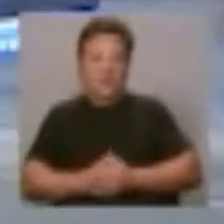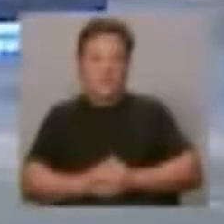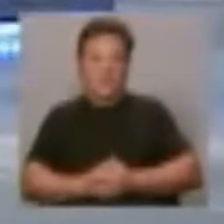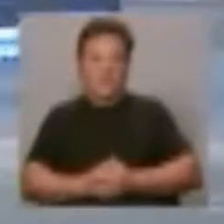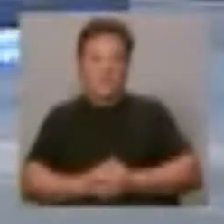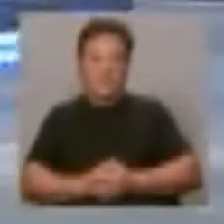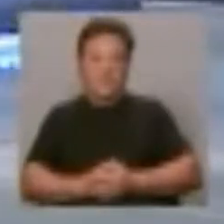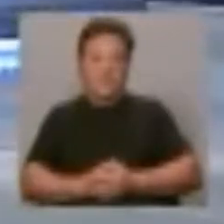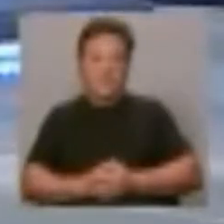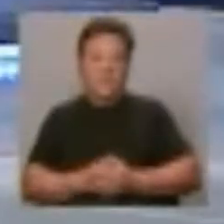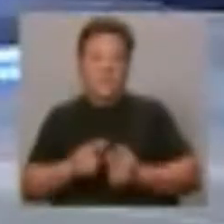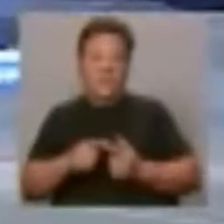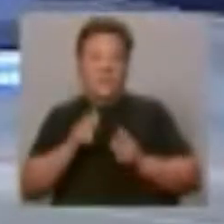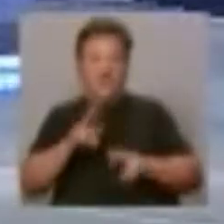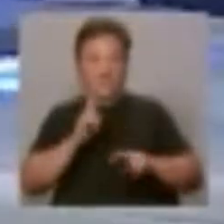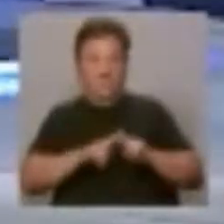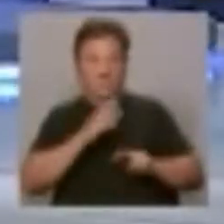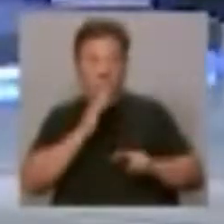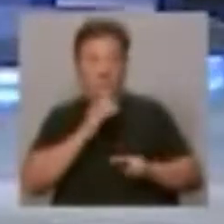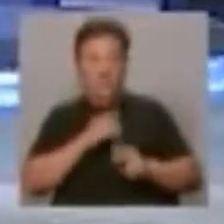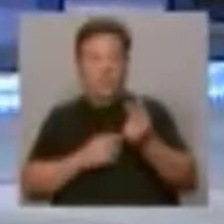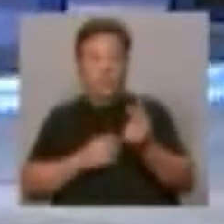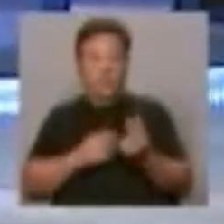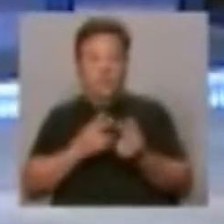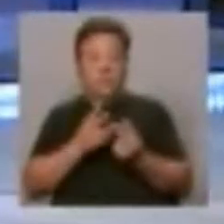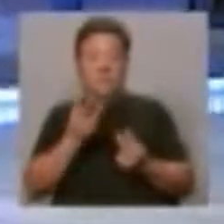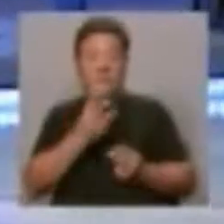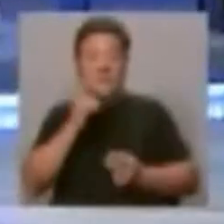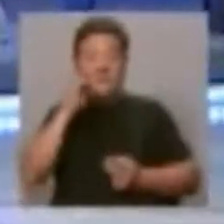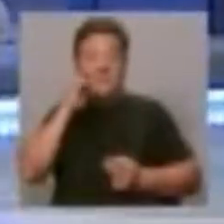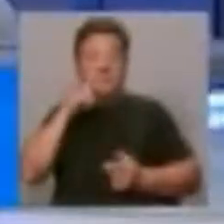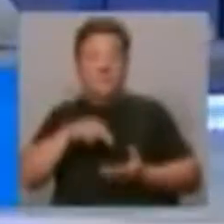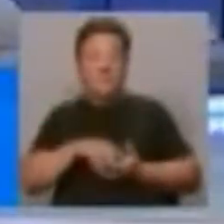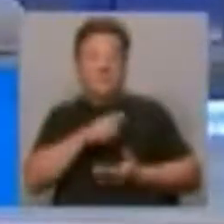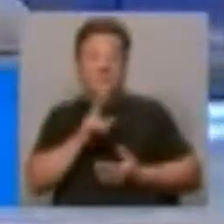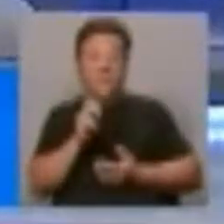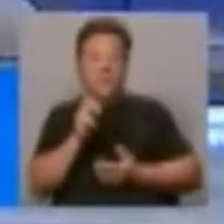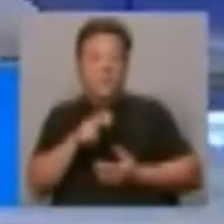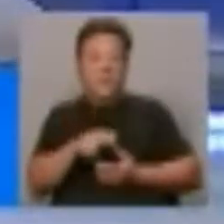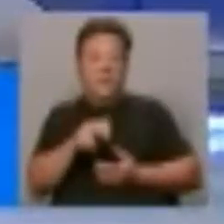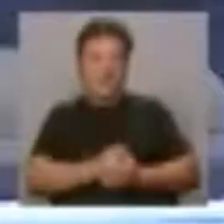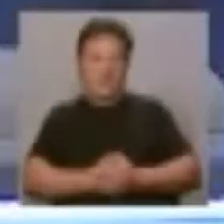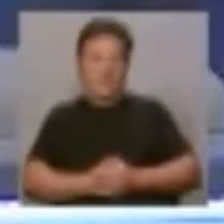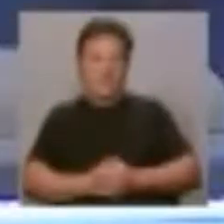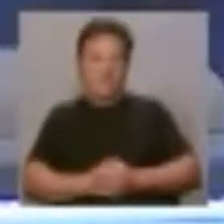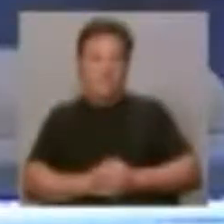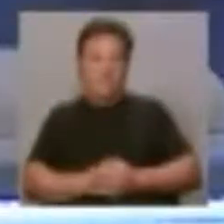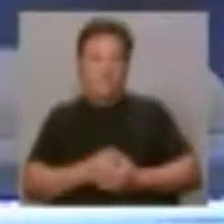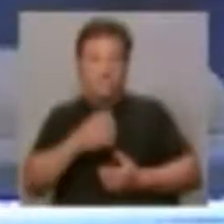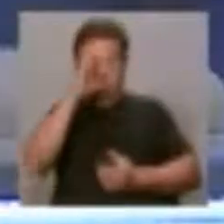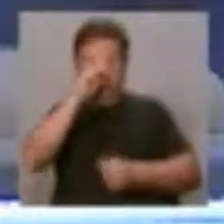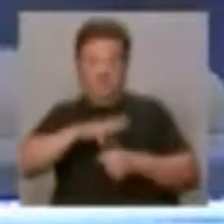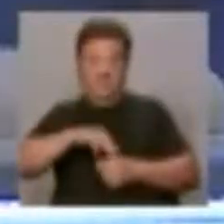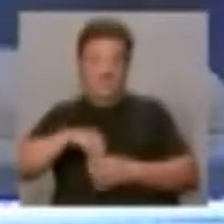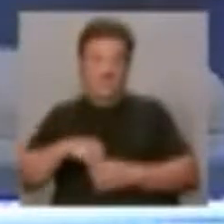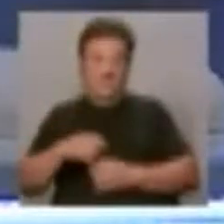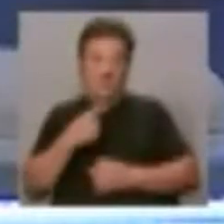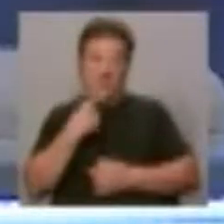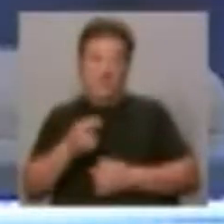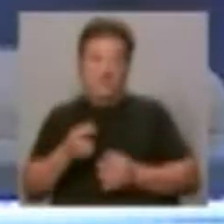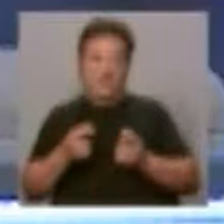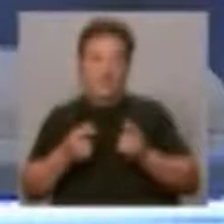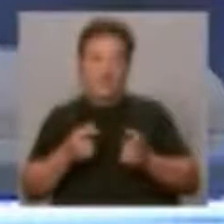está... Vão ficar em prisão preventiva dois dos três seguranças do Urban Beach envolvidos nas agressões. O ministro da Administração Interna diz